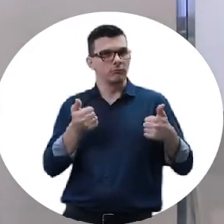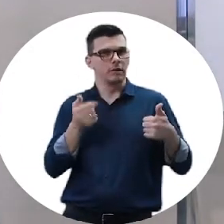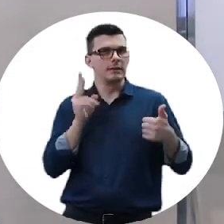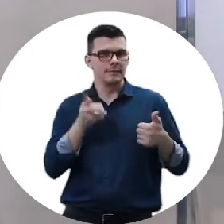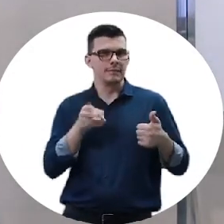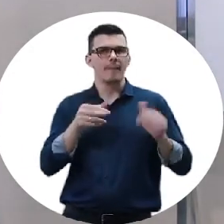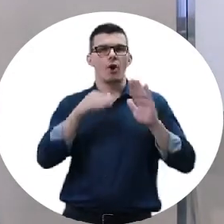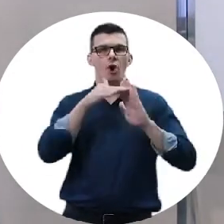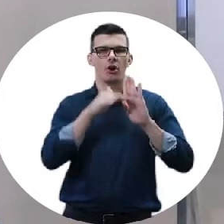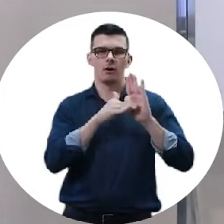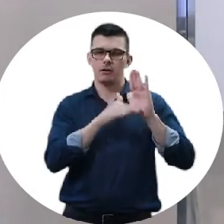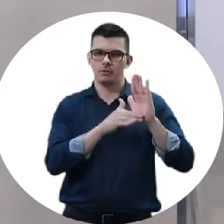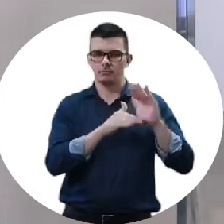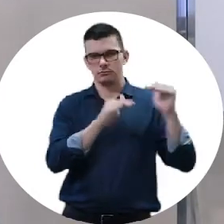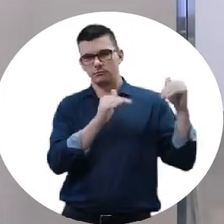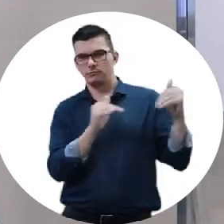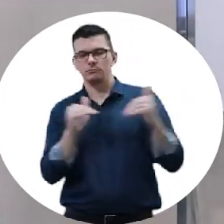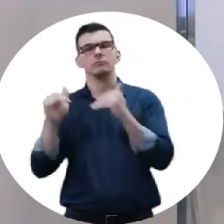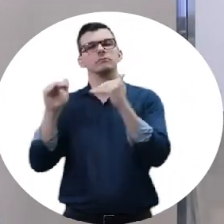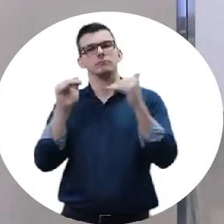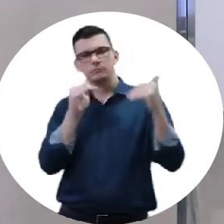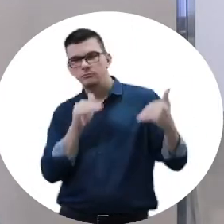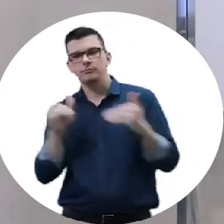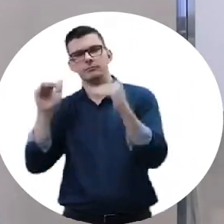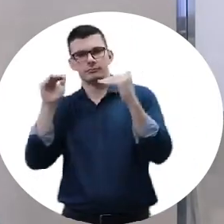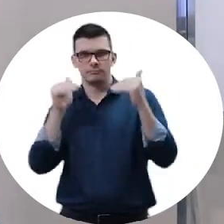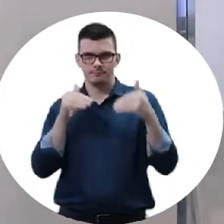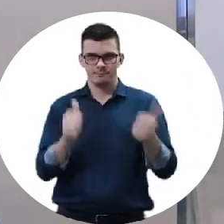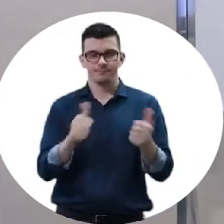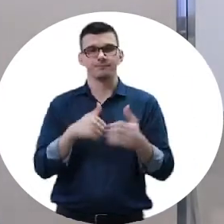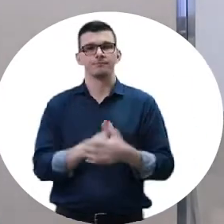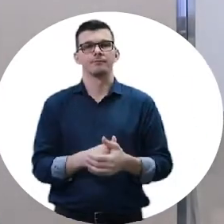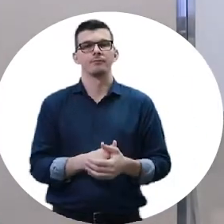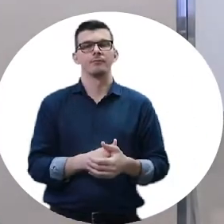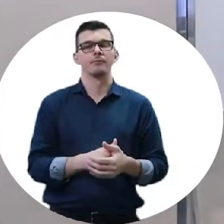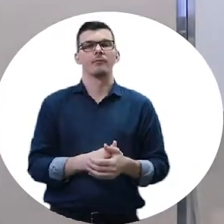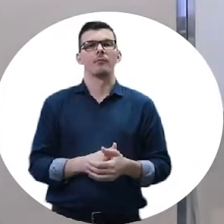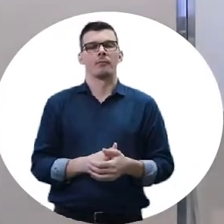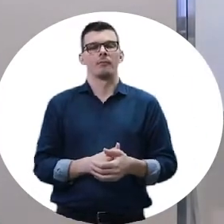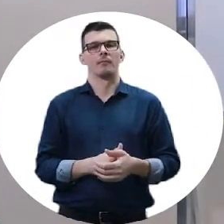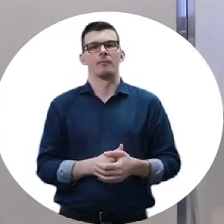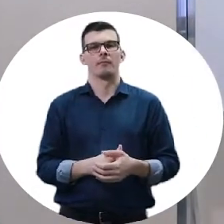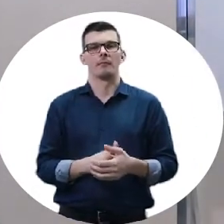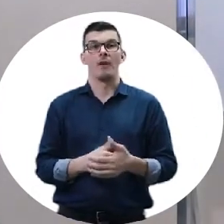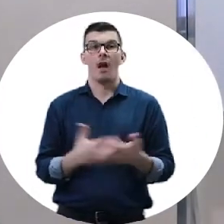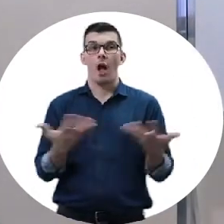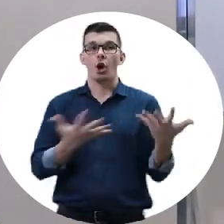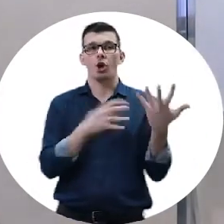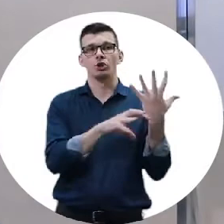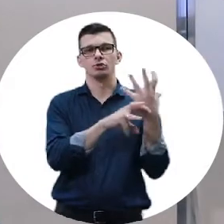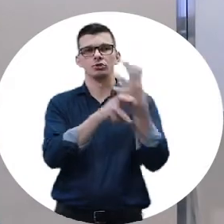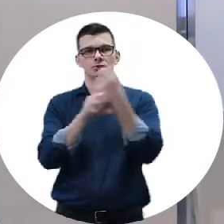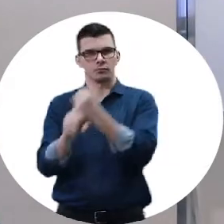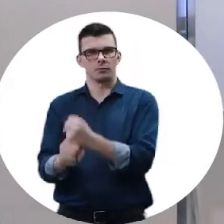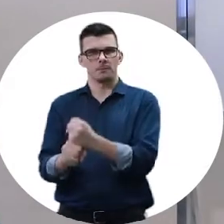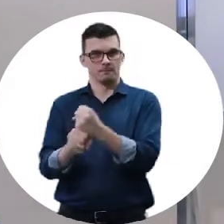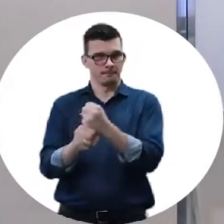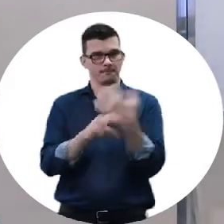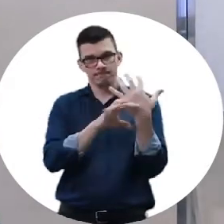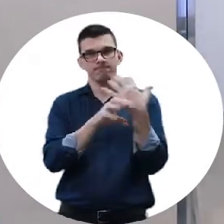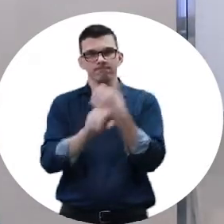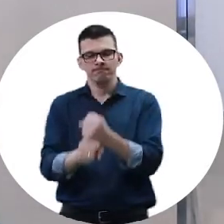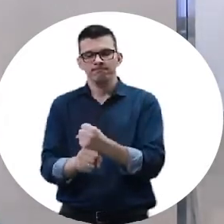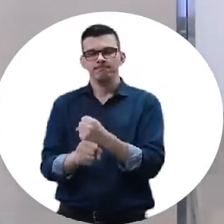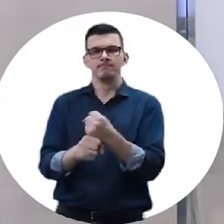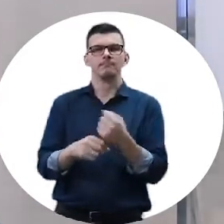forças. Terceira, montei a equação. Equação 1, equação 2. Quarta etapa, vou somar aquelas equações ali. Vou somar as